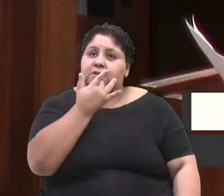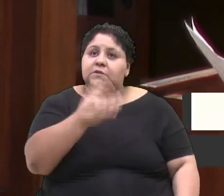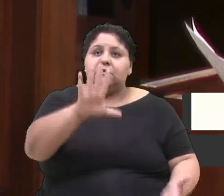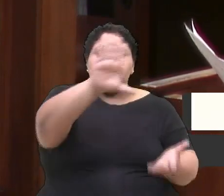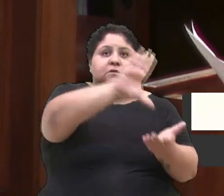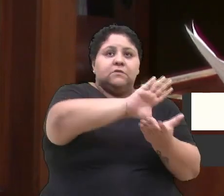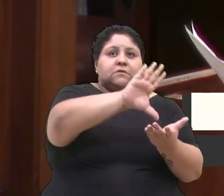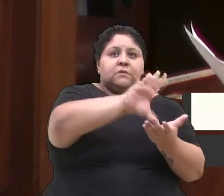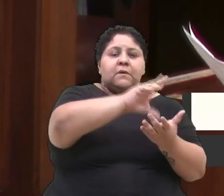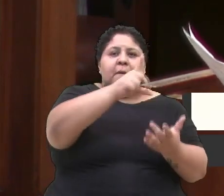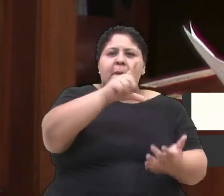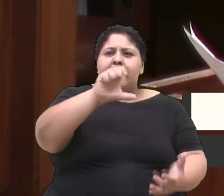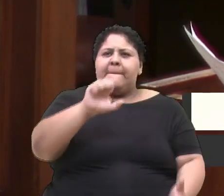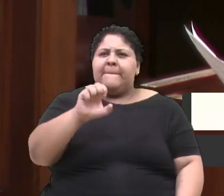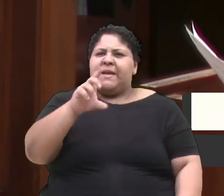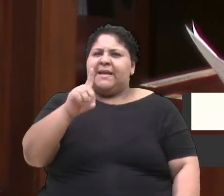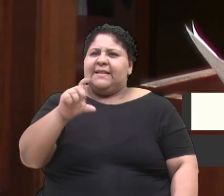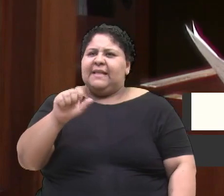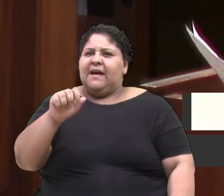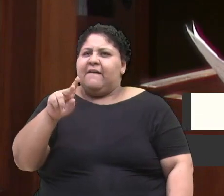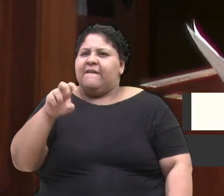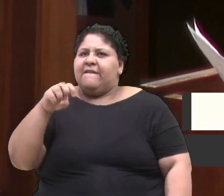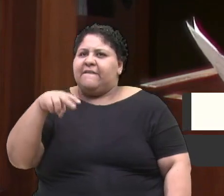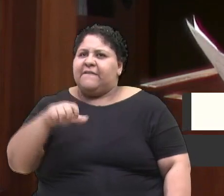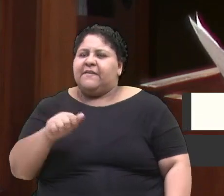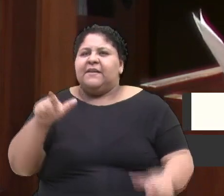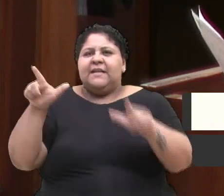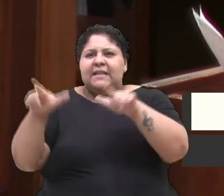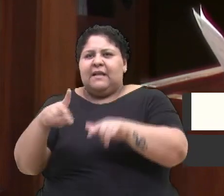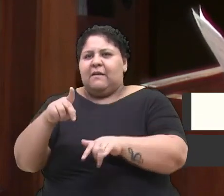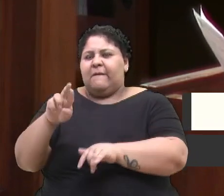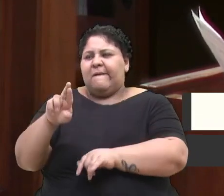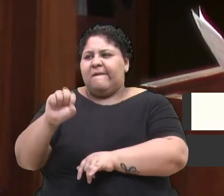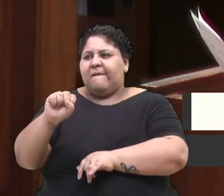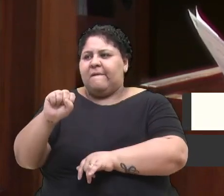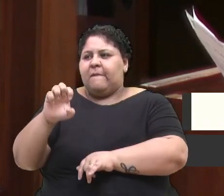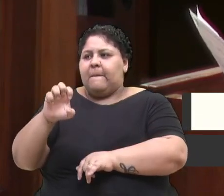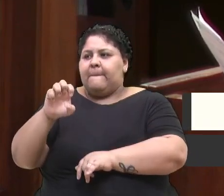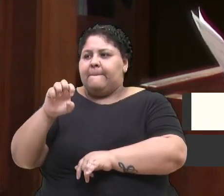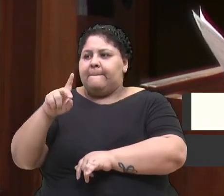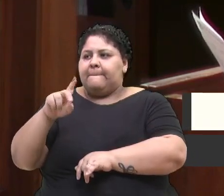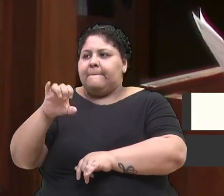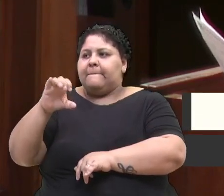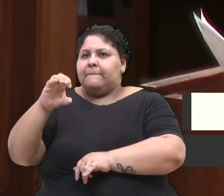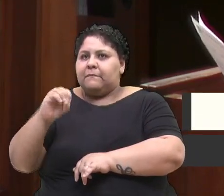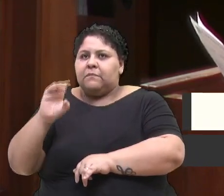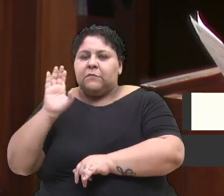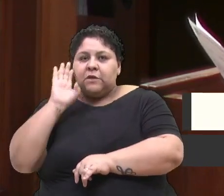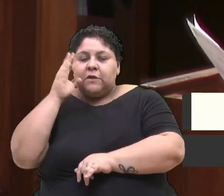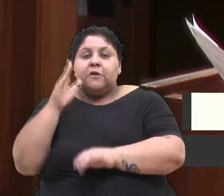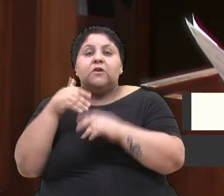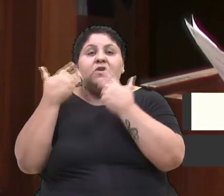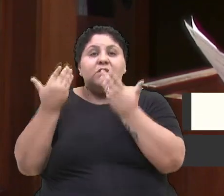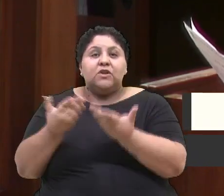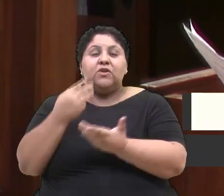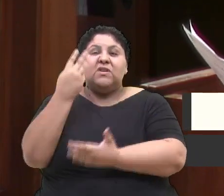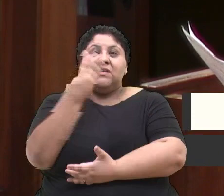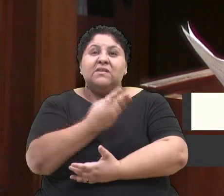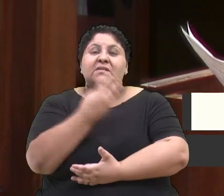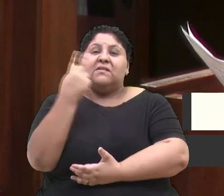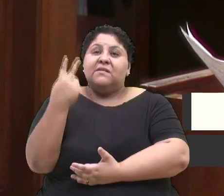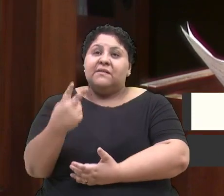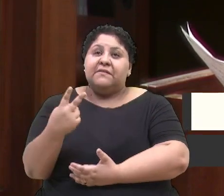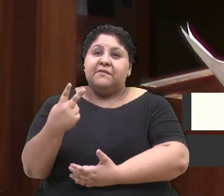da Vena, e lá no presépio, Vila dos Presépios, vai acontecer, então, o